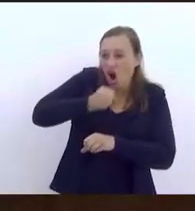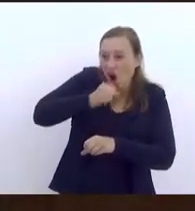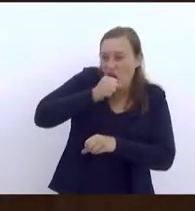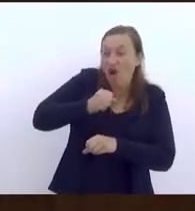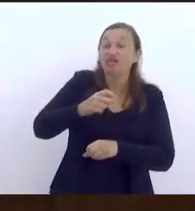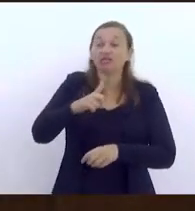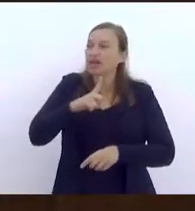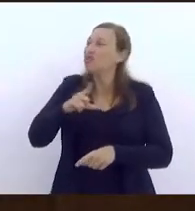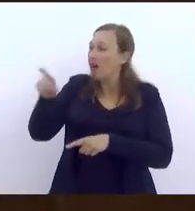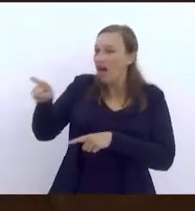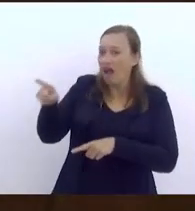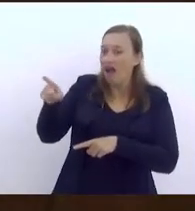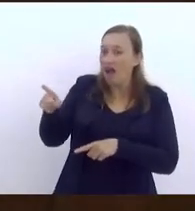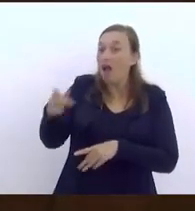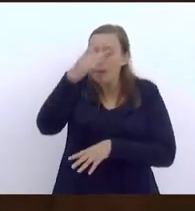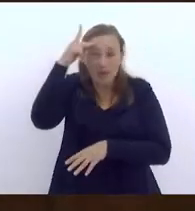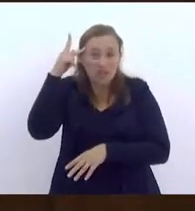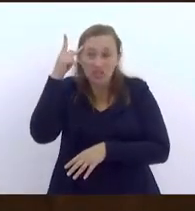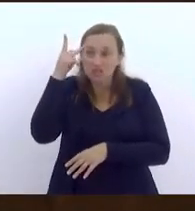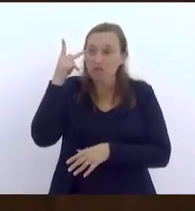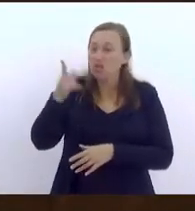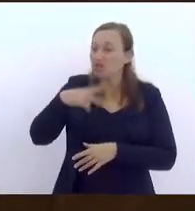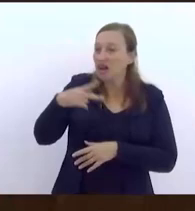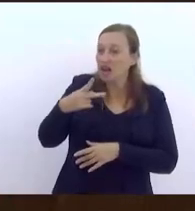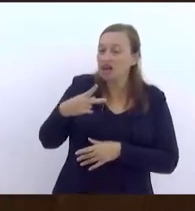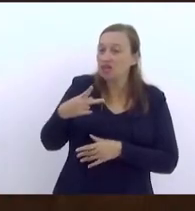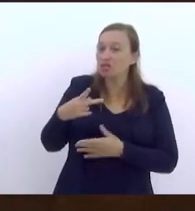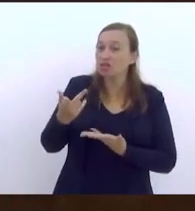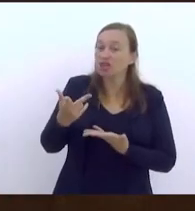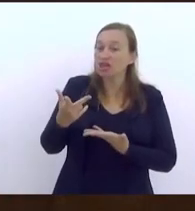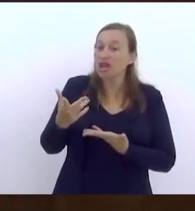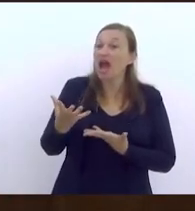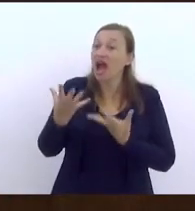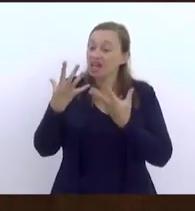faixa, dizendo que é a favor das crianças trans. Que é isso?